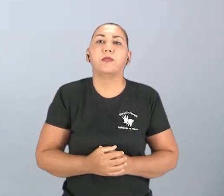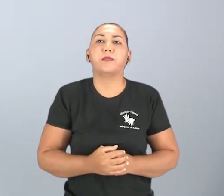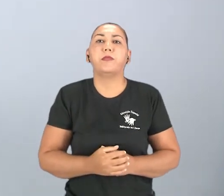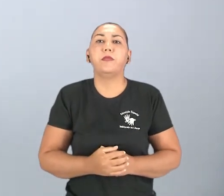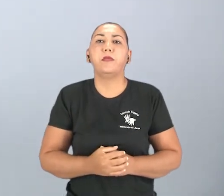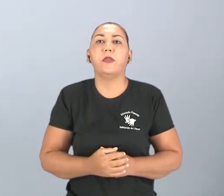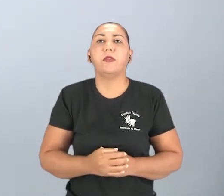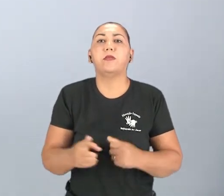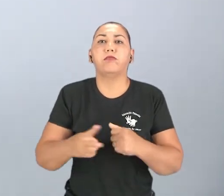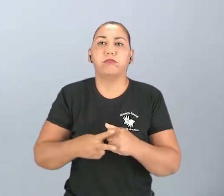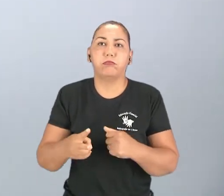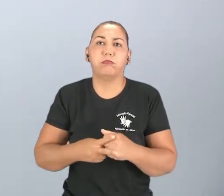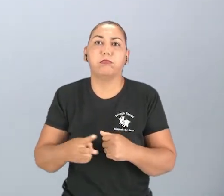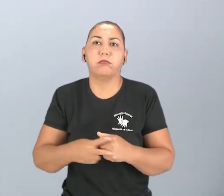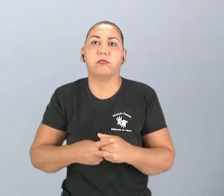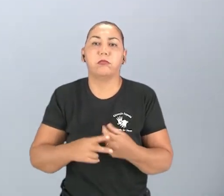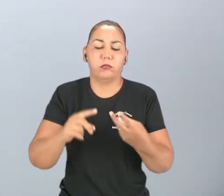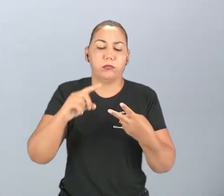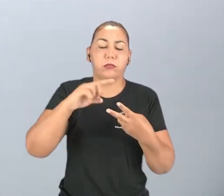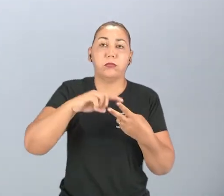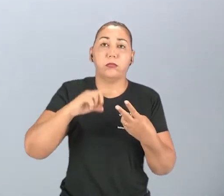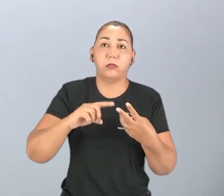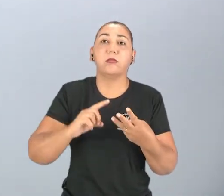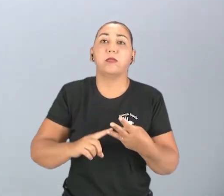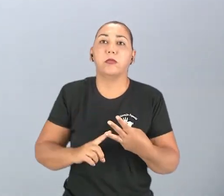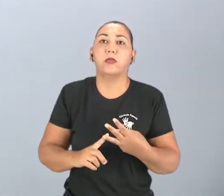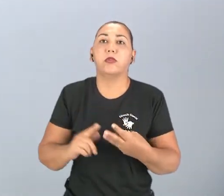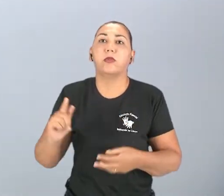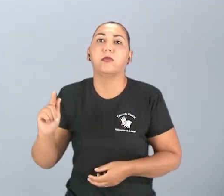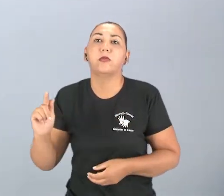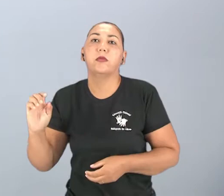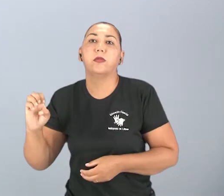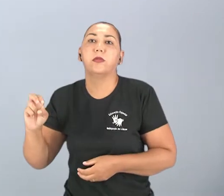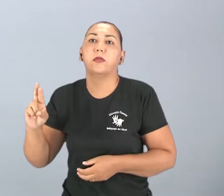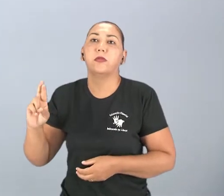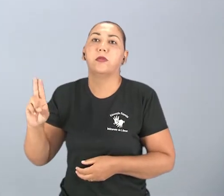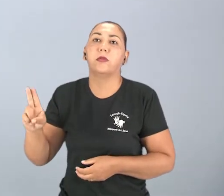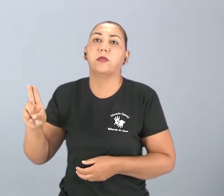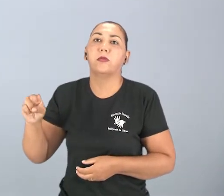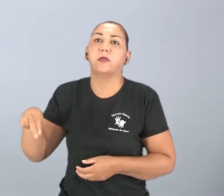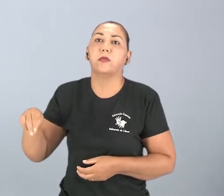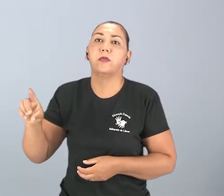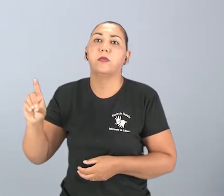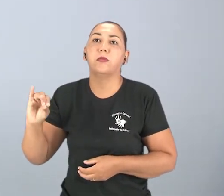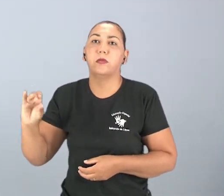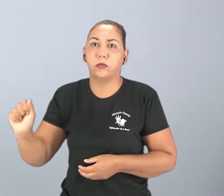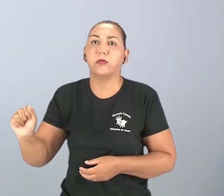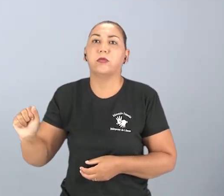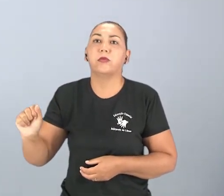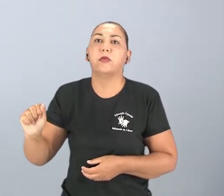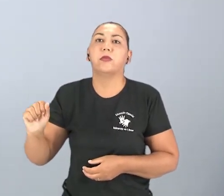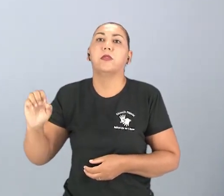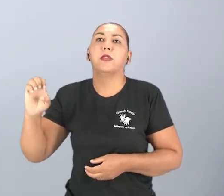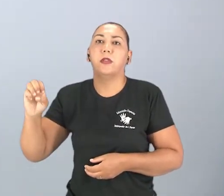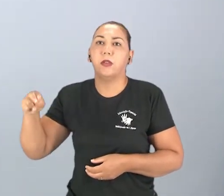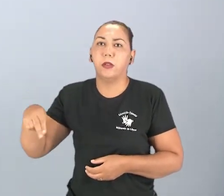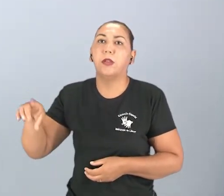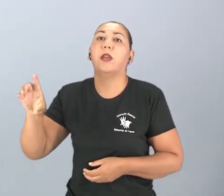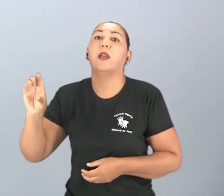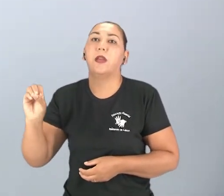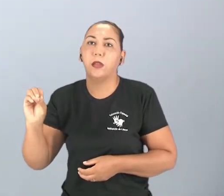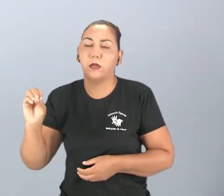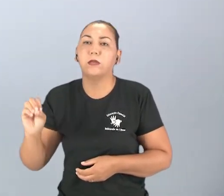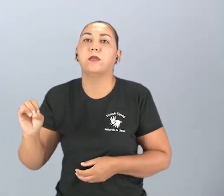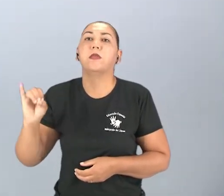Só para vocês lembrarem, o verbo, quando ele está no gerúndio, ele termina em ando, endo ou indo. Já encontraram qual das frases está